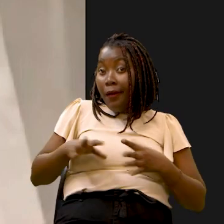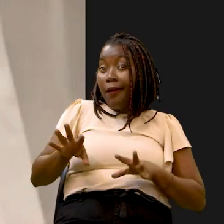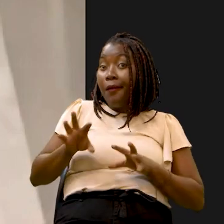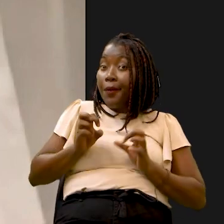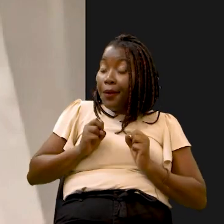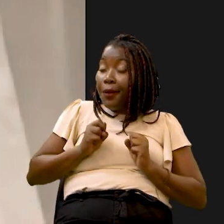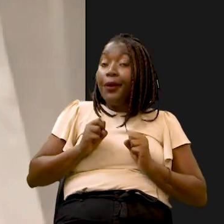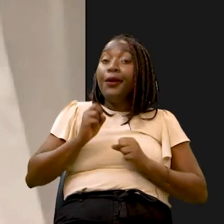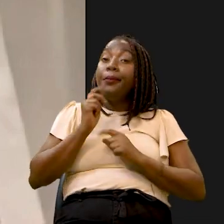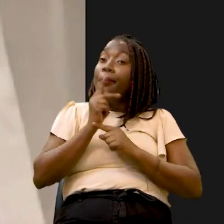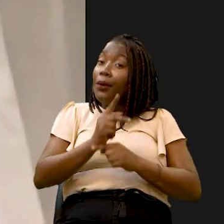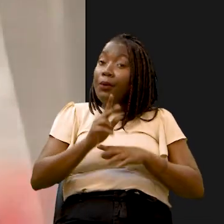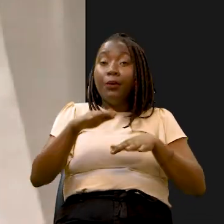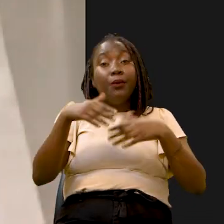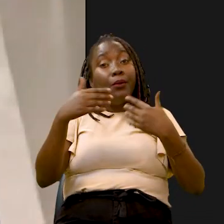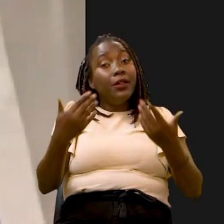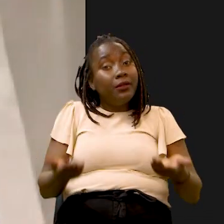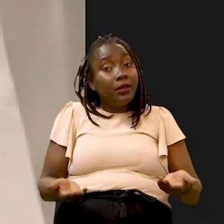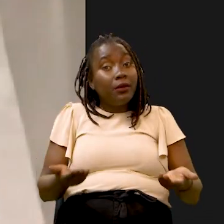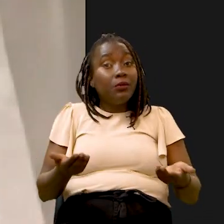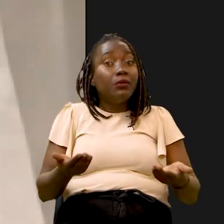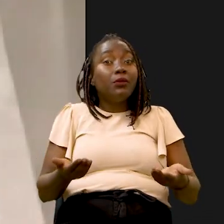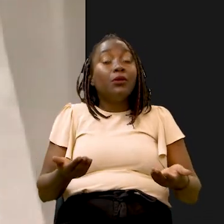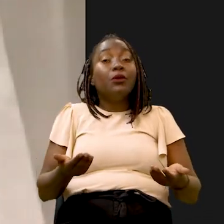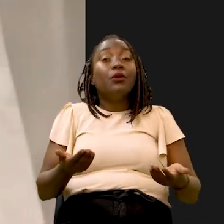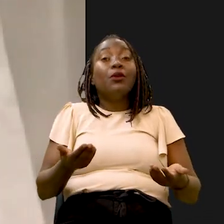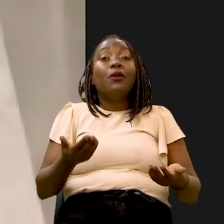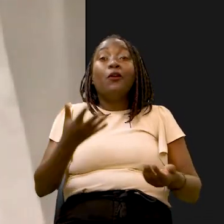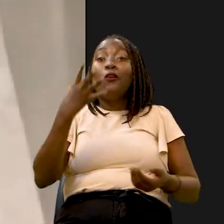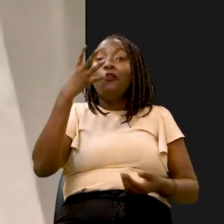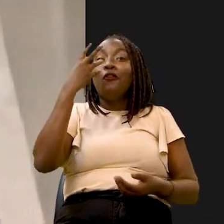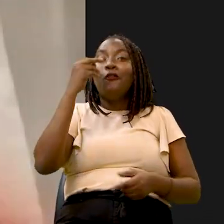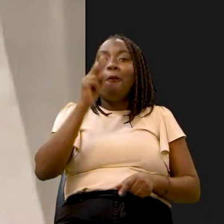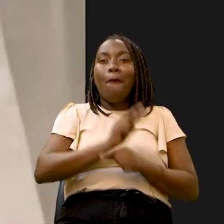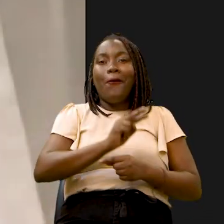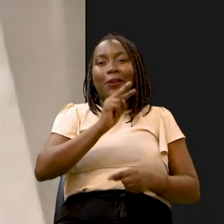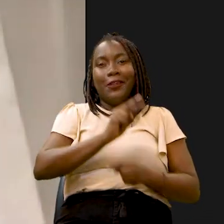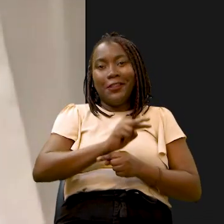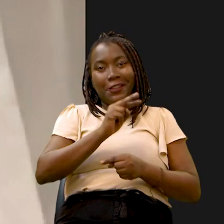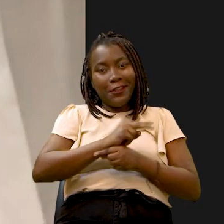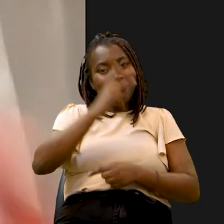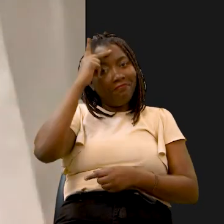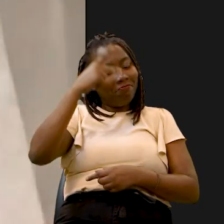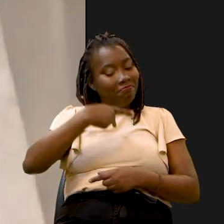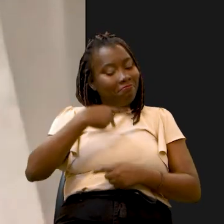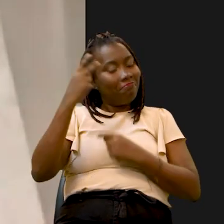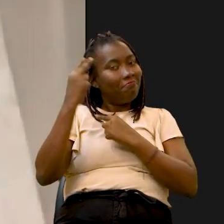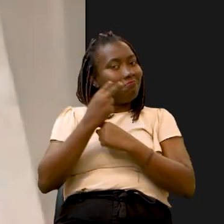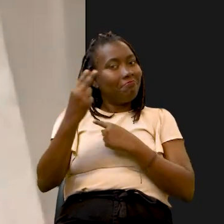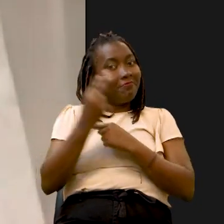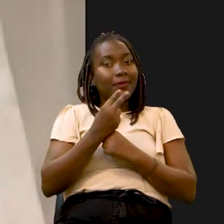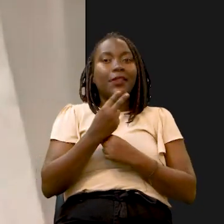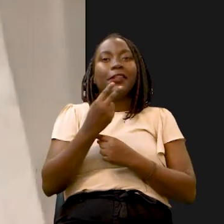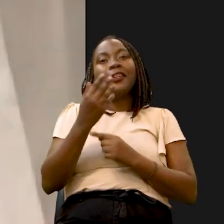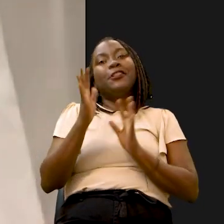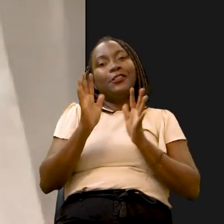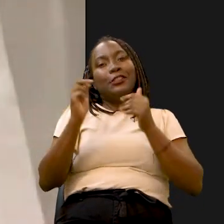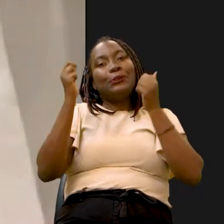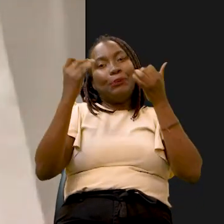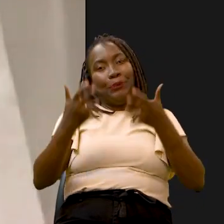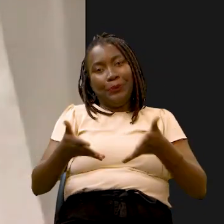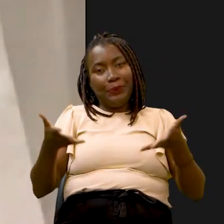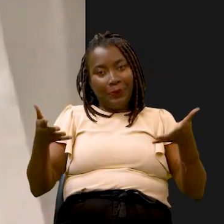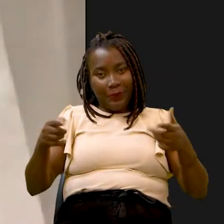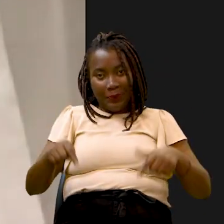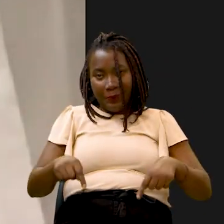do risco de câncer e que elas procurem, então, o que a gente chama de fotoproteção ou se proteger. Então,